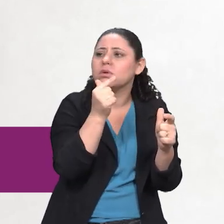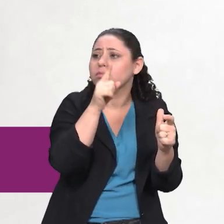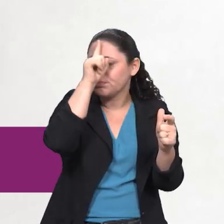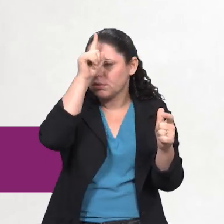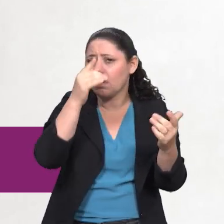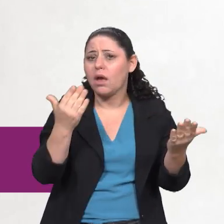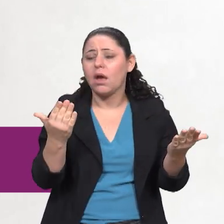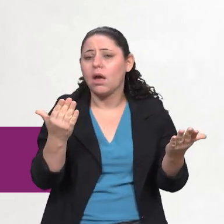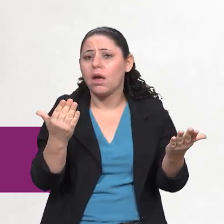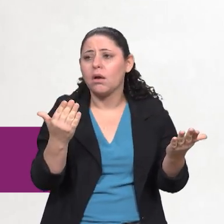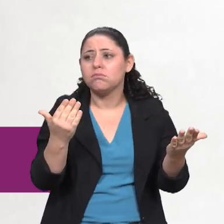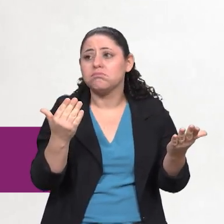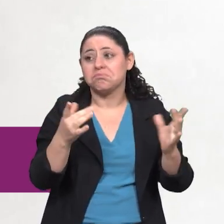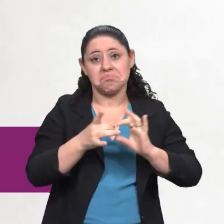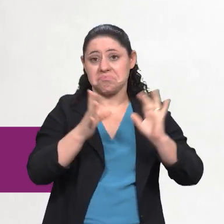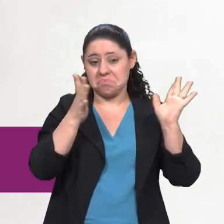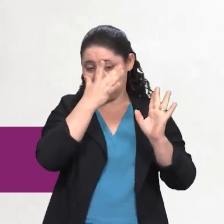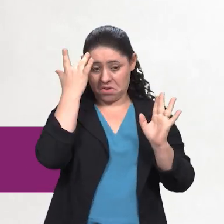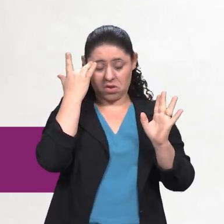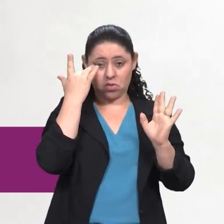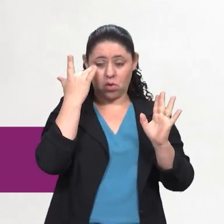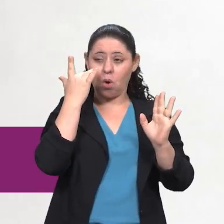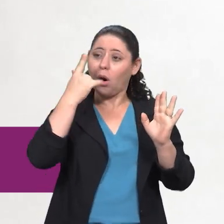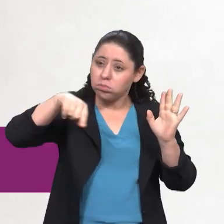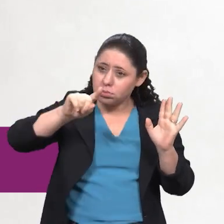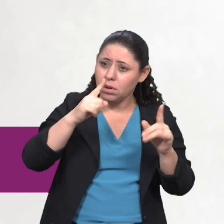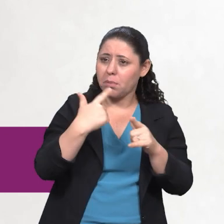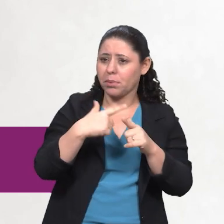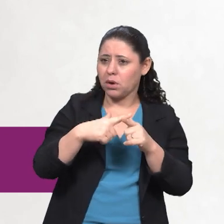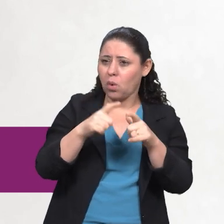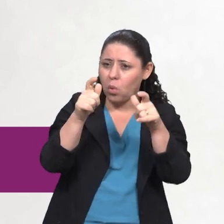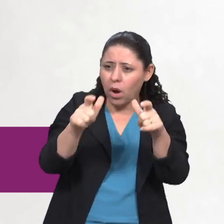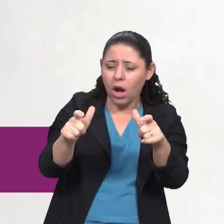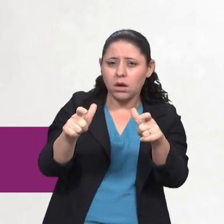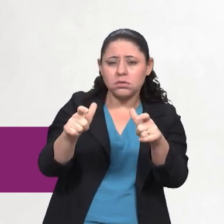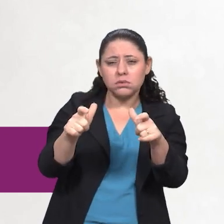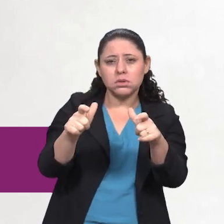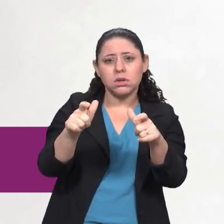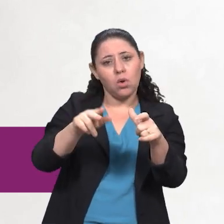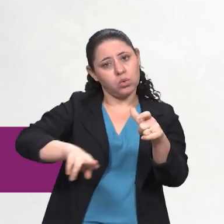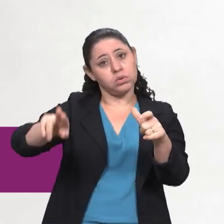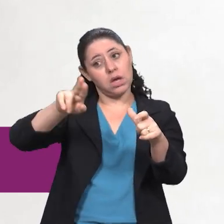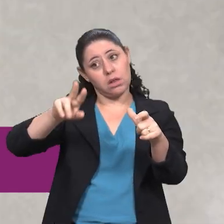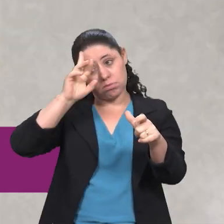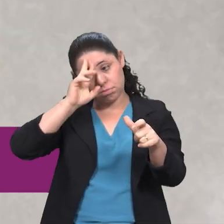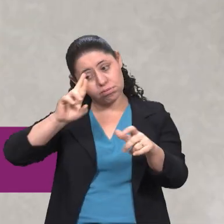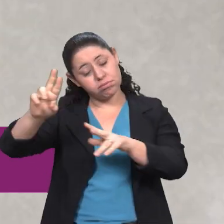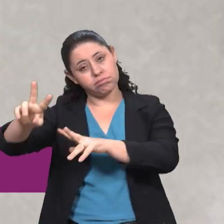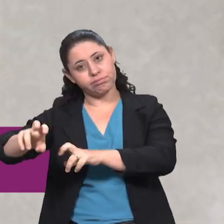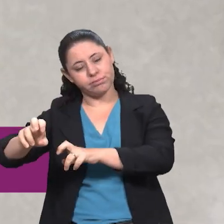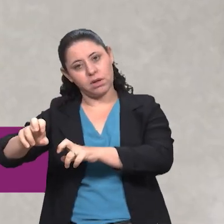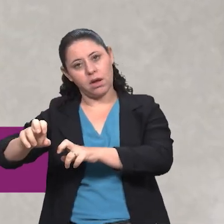permitir que essas pessoas explorem, porque são áreas que estão sendo exploradas por produtores rurais. Então,